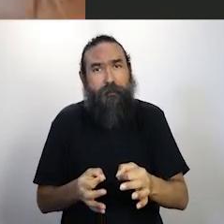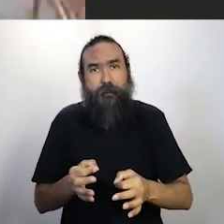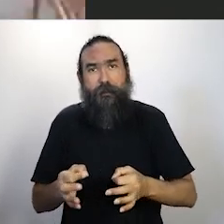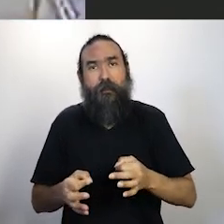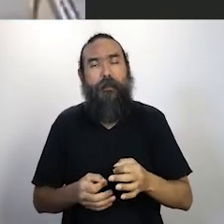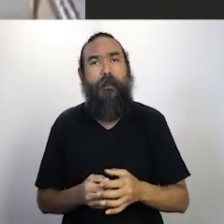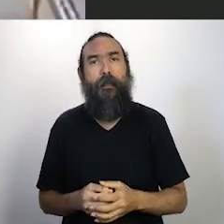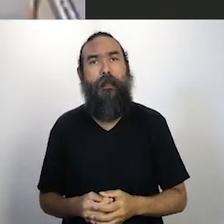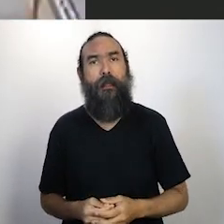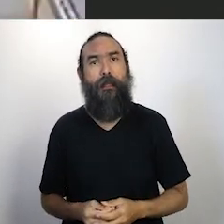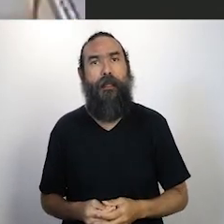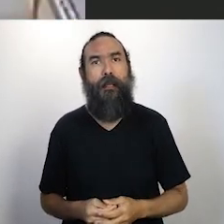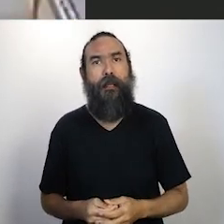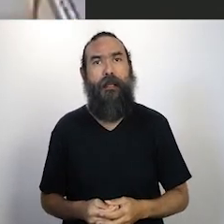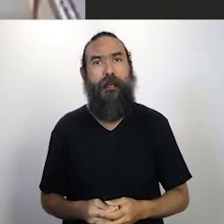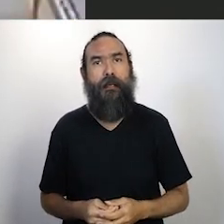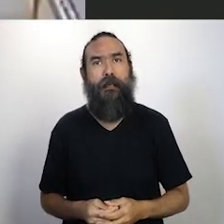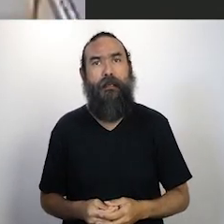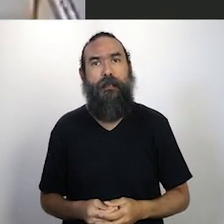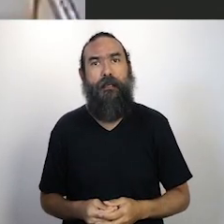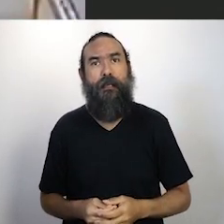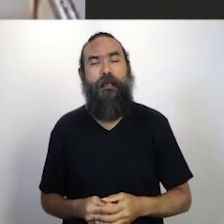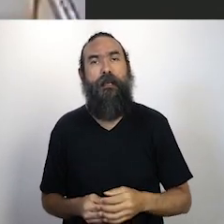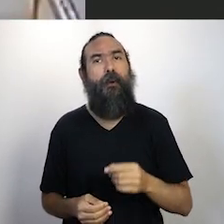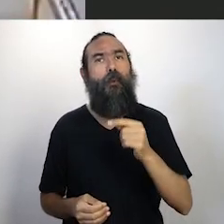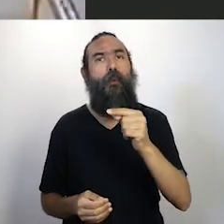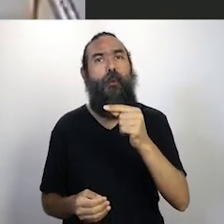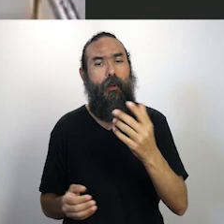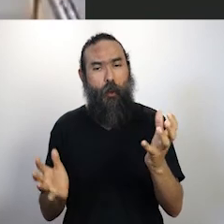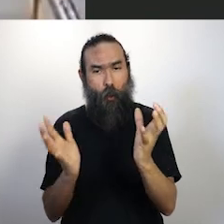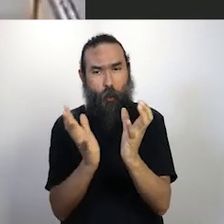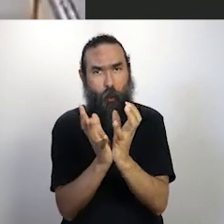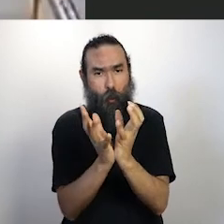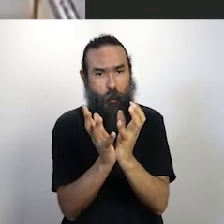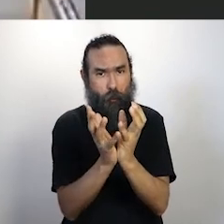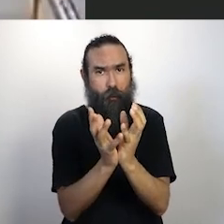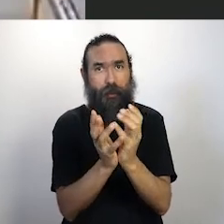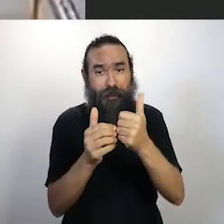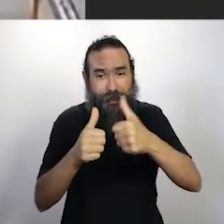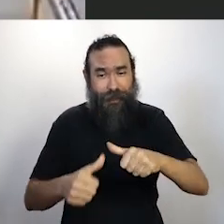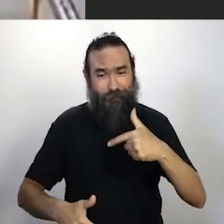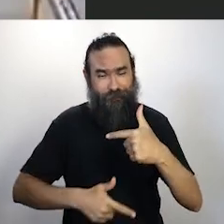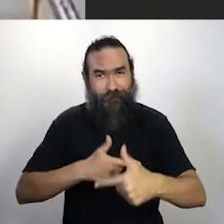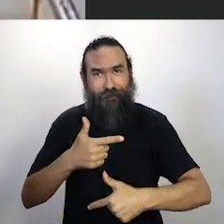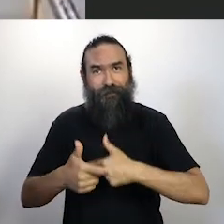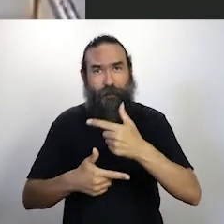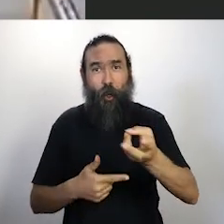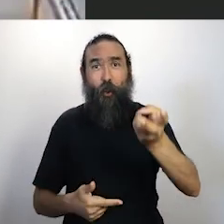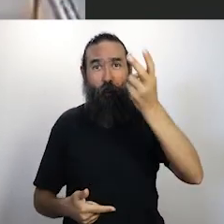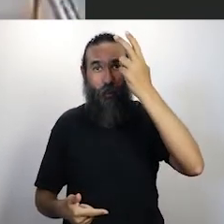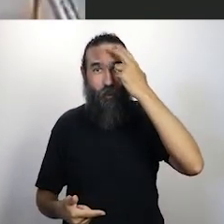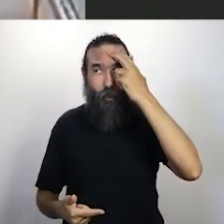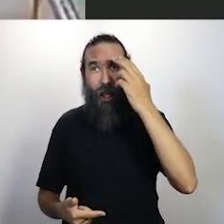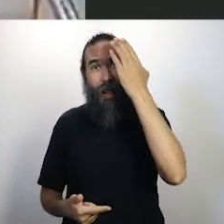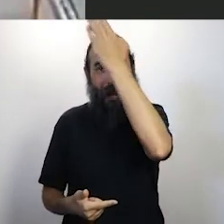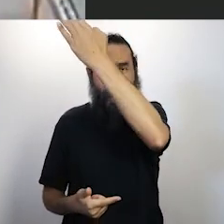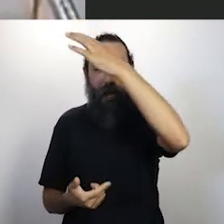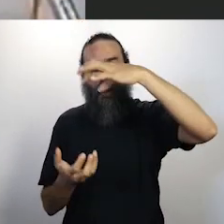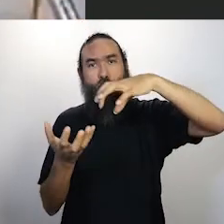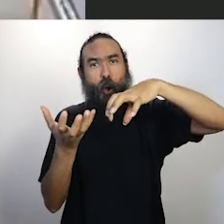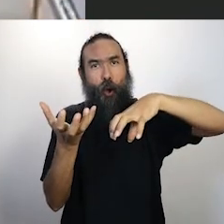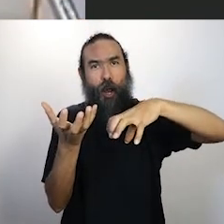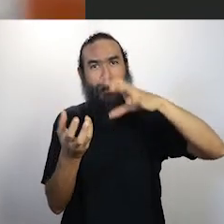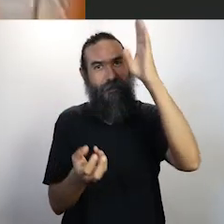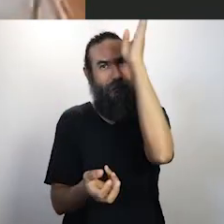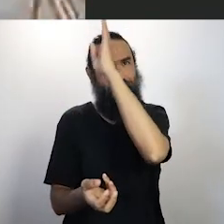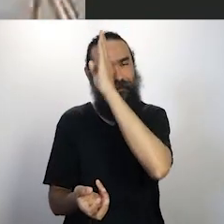essa comissão de cultura no Congresso Nacional acaba sendo uma trincheira de afirmantes em que a gente saiba